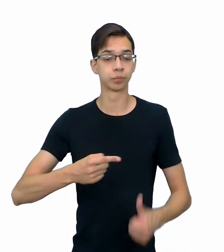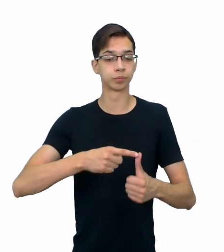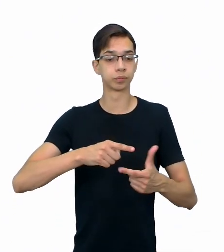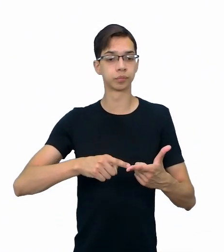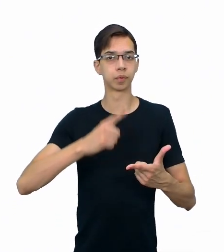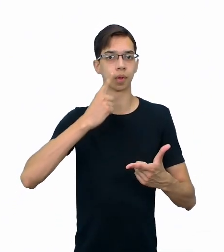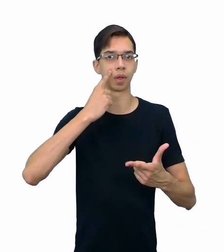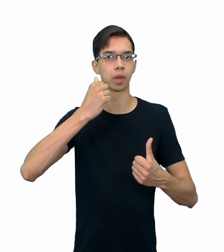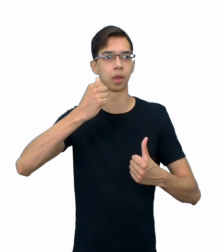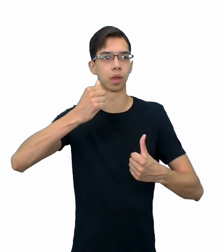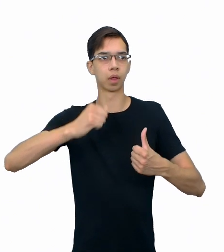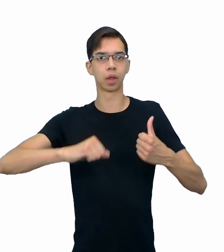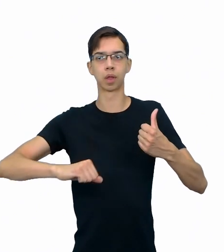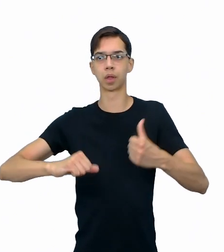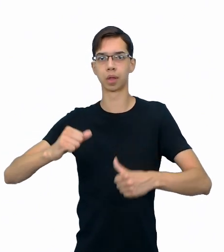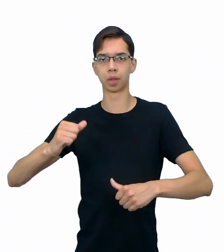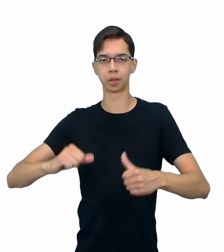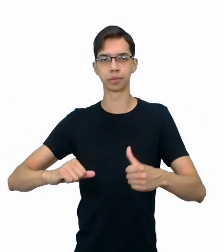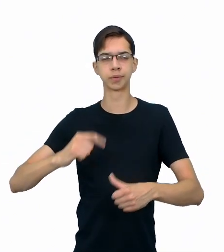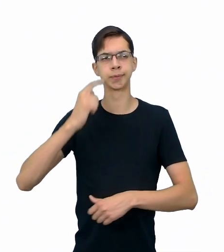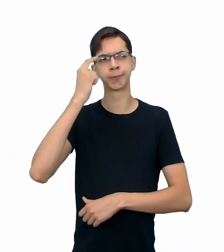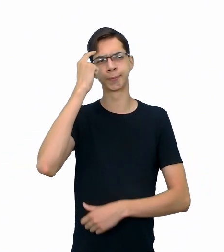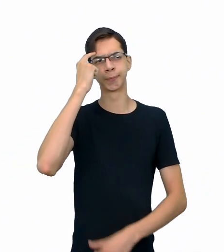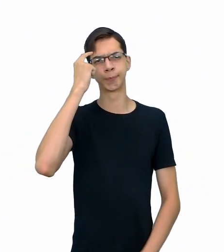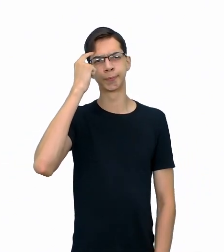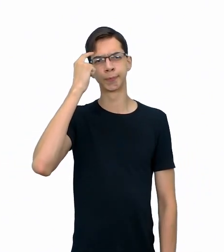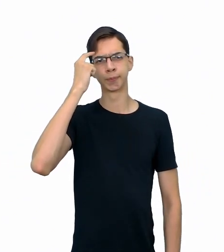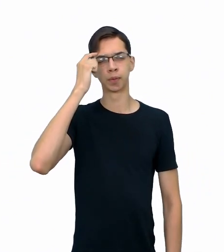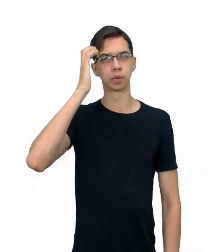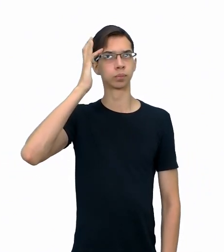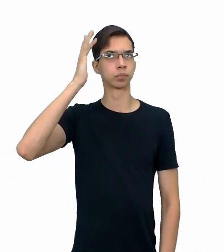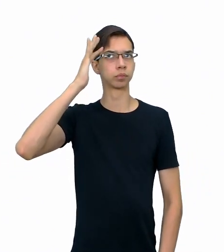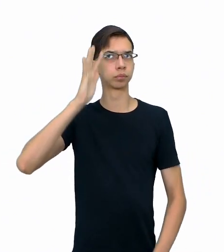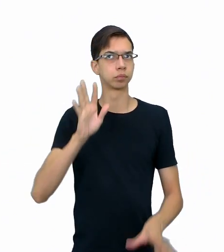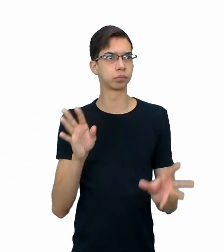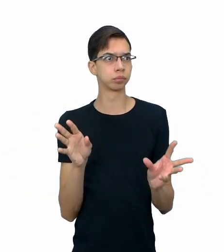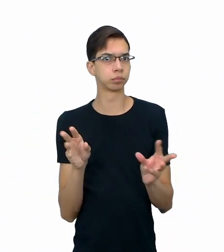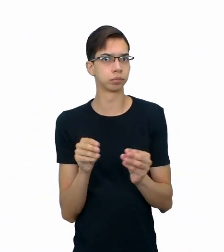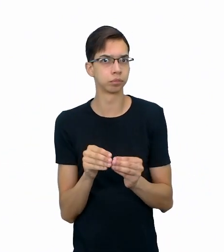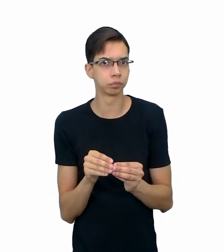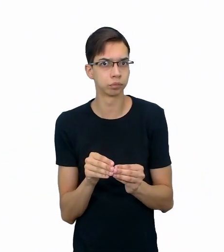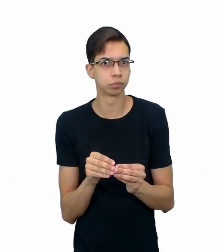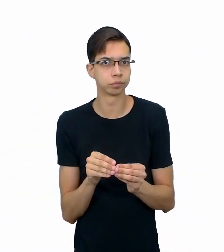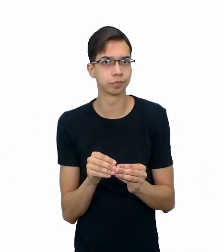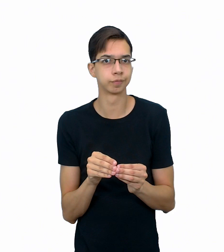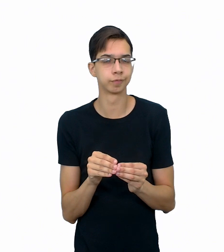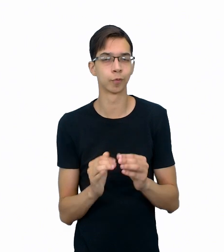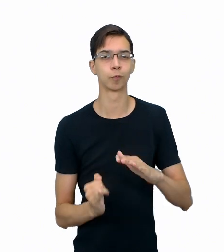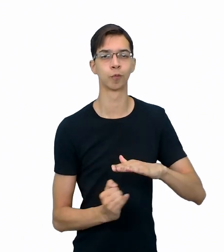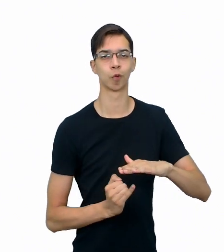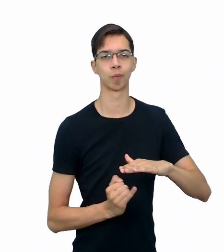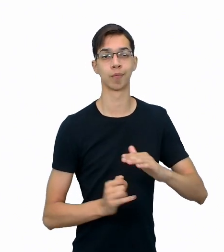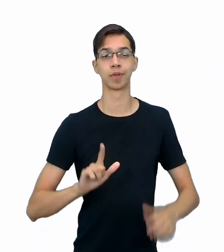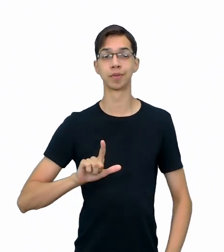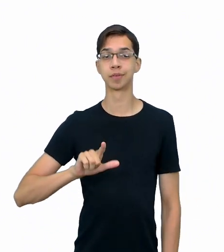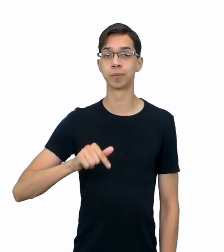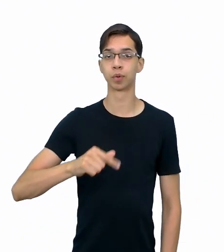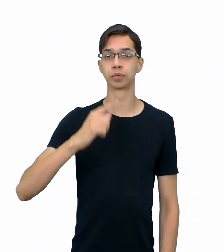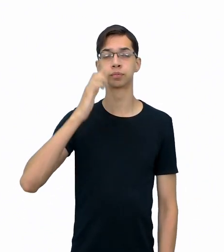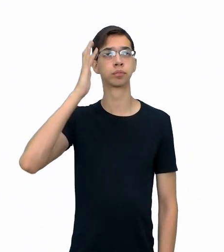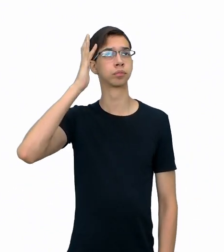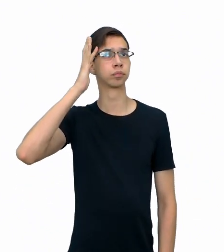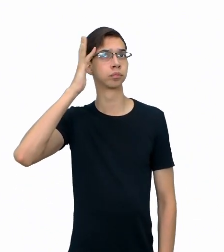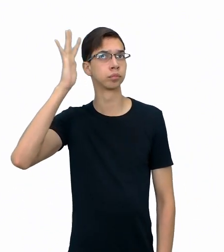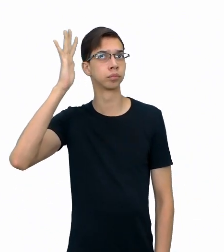a dedução informal, e passam a dedução formal, né? Bom,